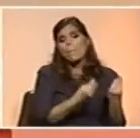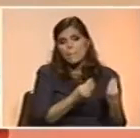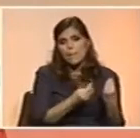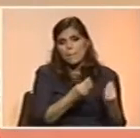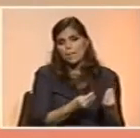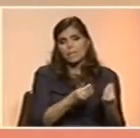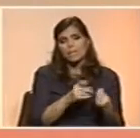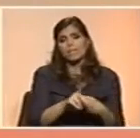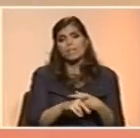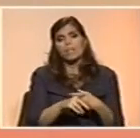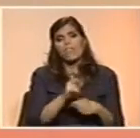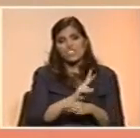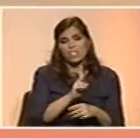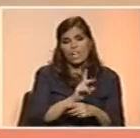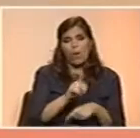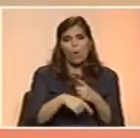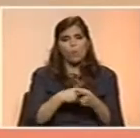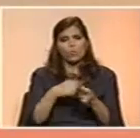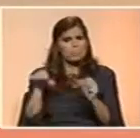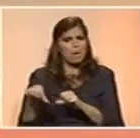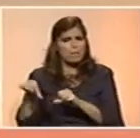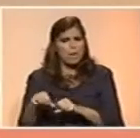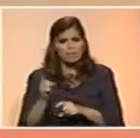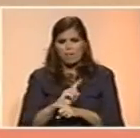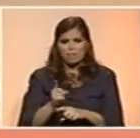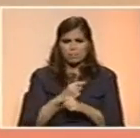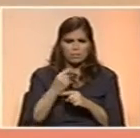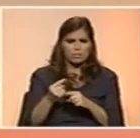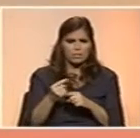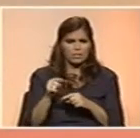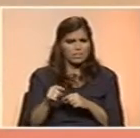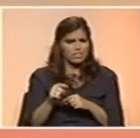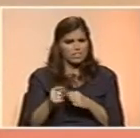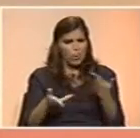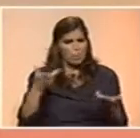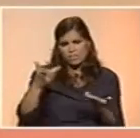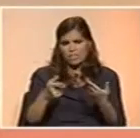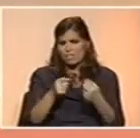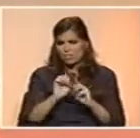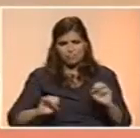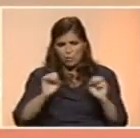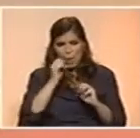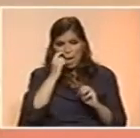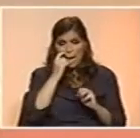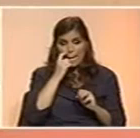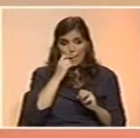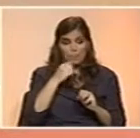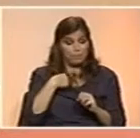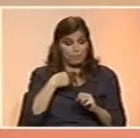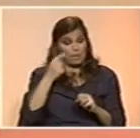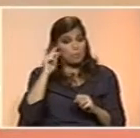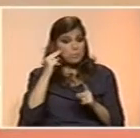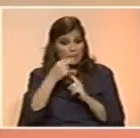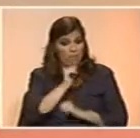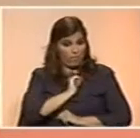caso da vegetariana, e que a outra é completamente desregrada, porque isso desvirtua completamente a comparação. Aquilo que tem que se penso eu, do meu ponto de vista, ter em